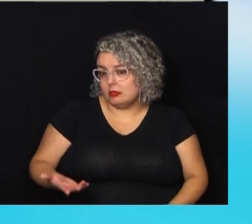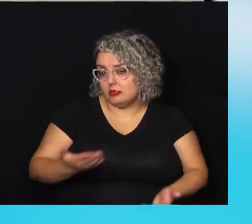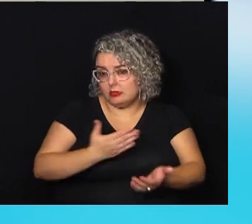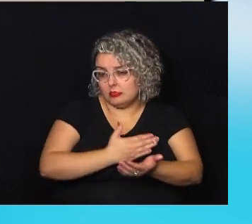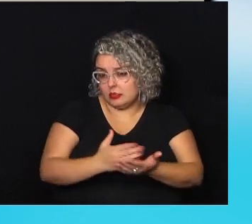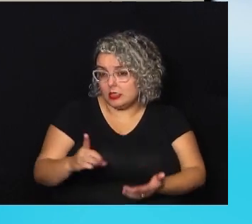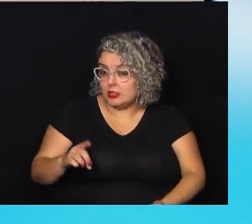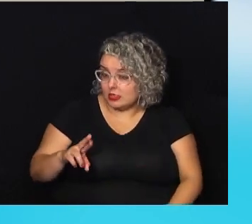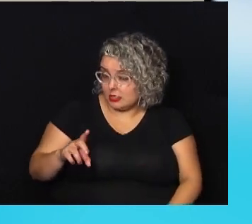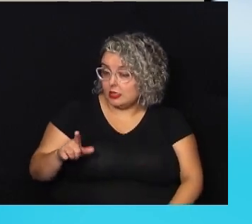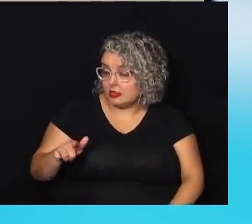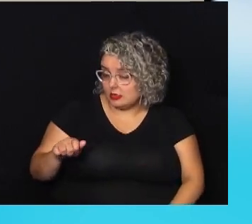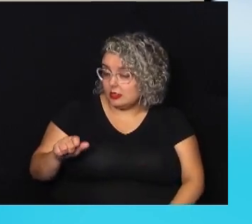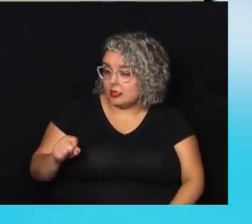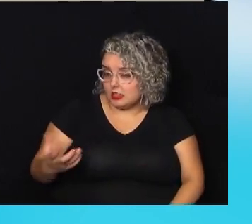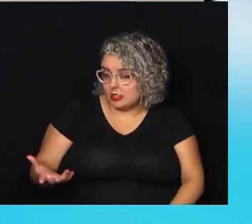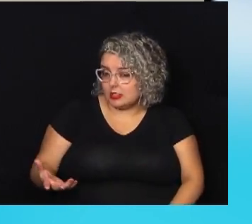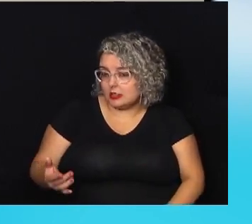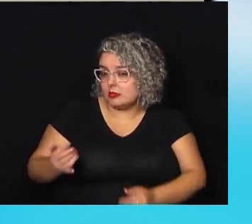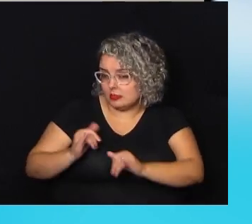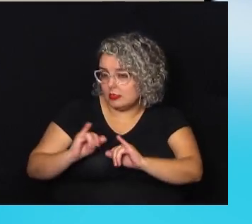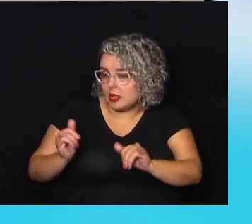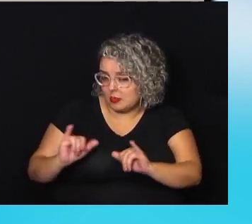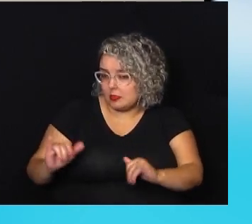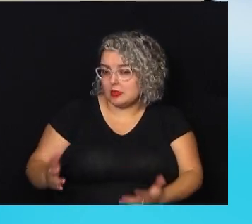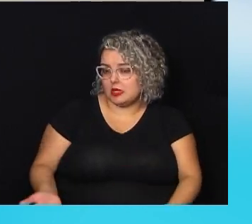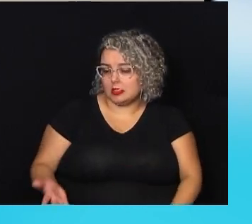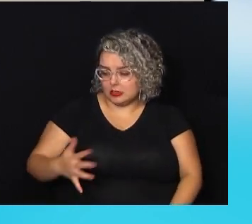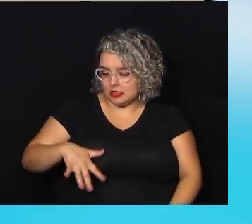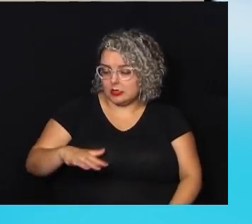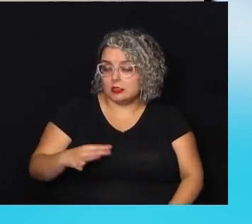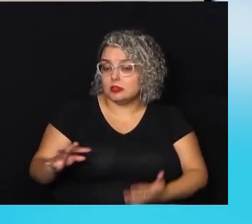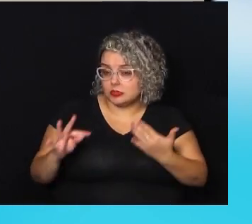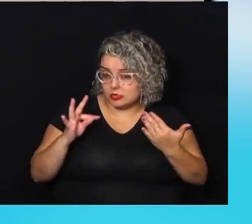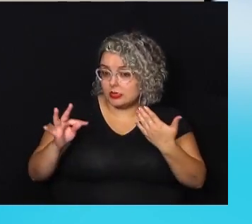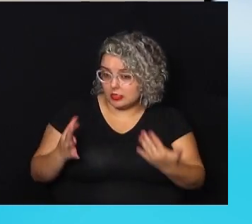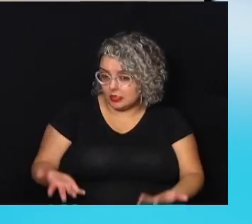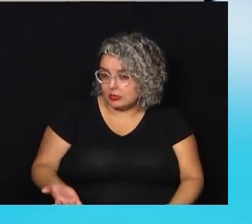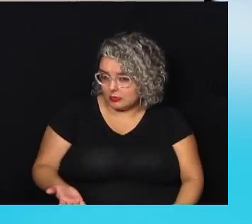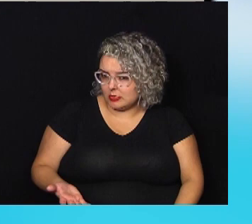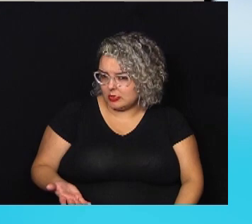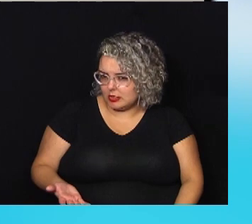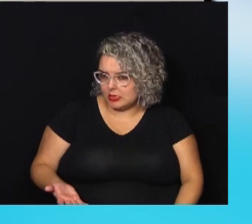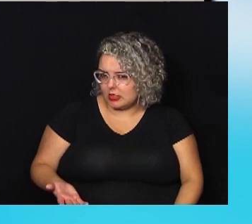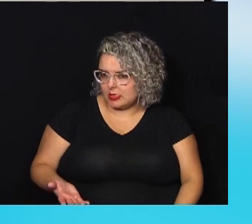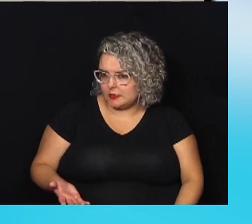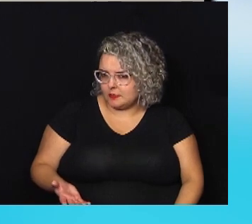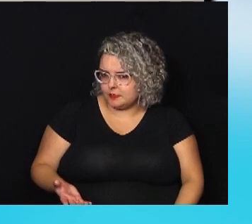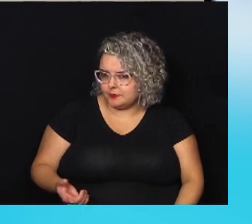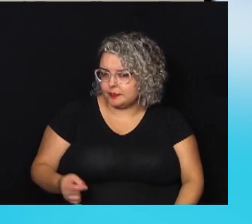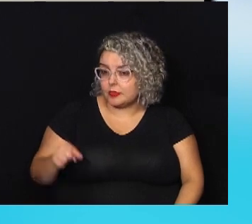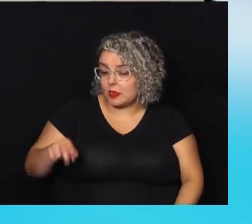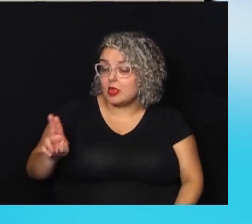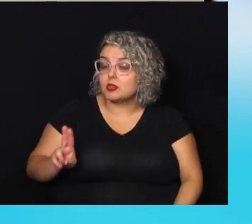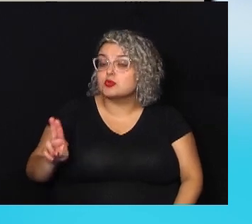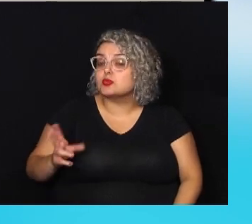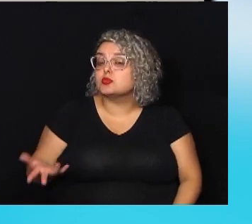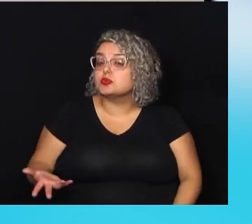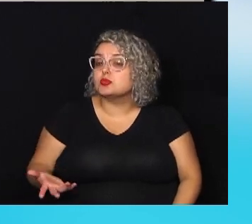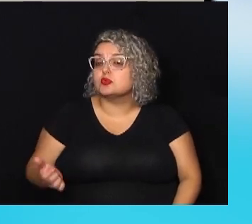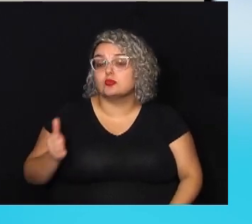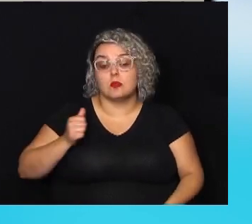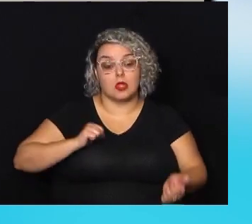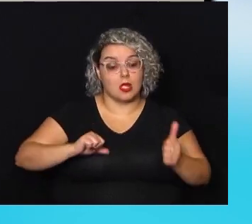foi uma das iniciais drogas que foram divulgadas nessa classe de terapia,